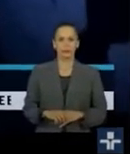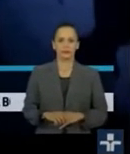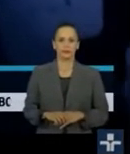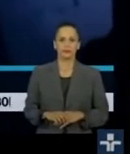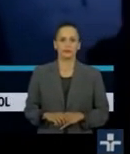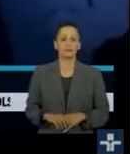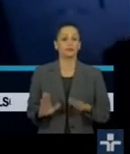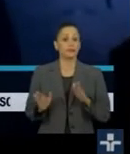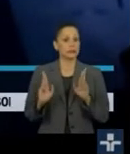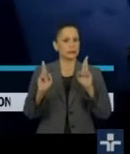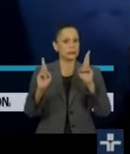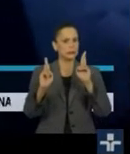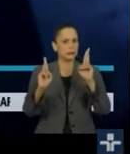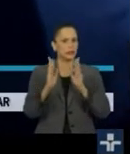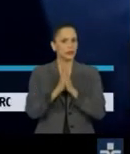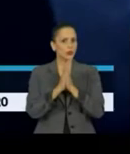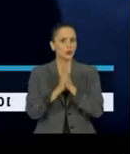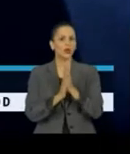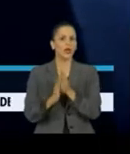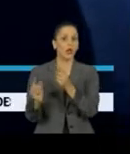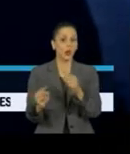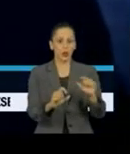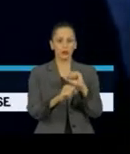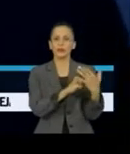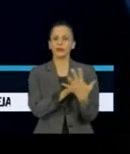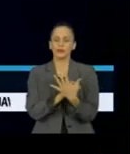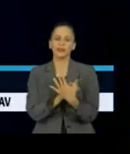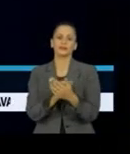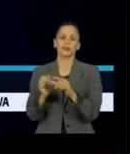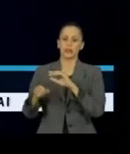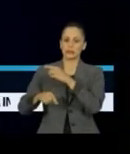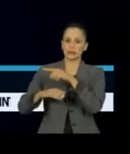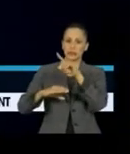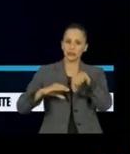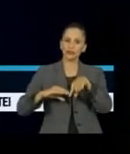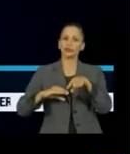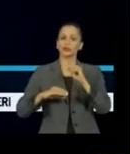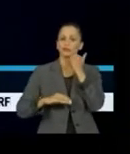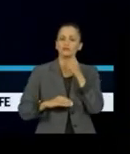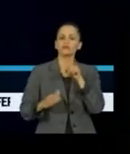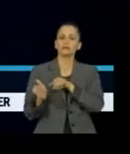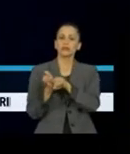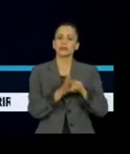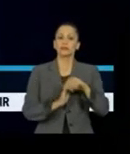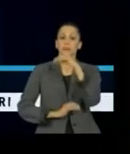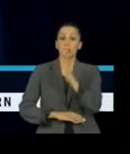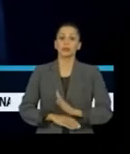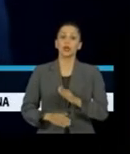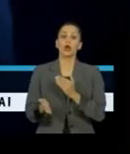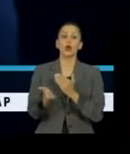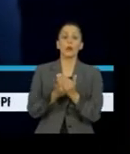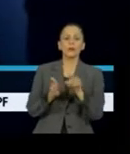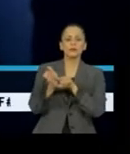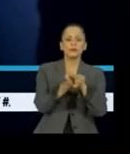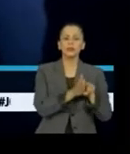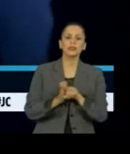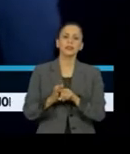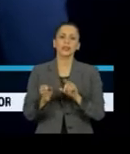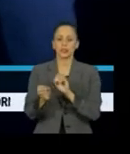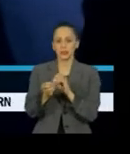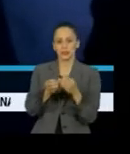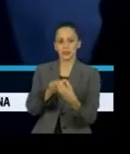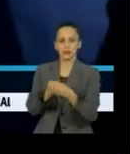Mais uma esperança no combate ao novo coronavírus. Cientistas brasileiros começaram um estudo com a aplicação de células-tronco no tratamento